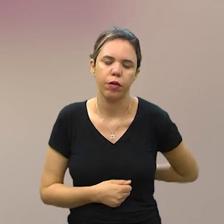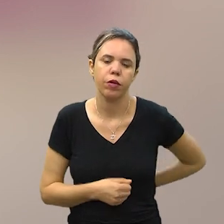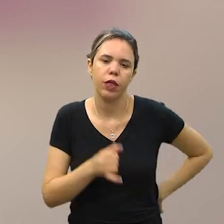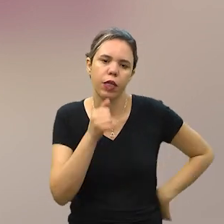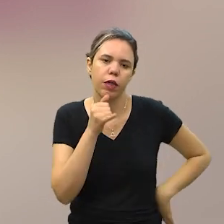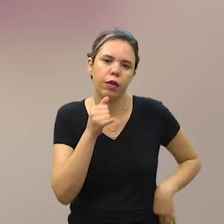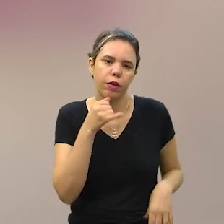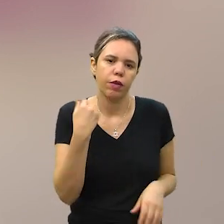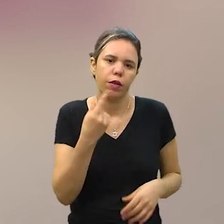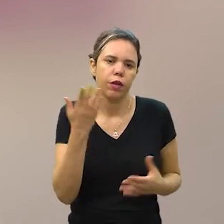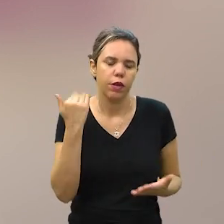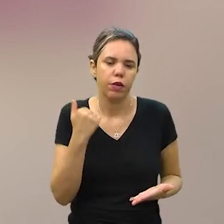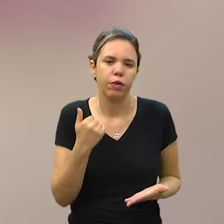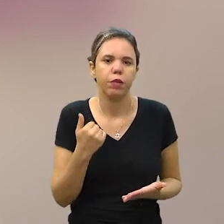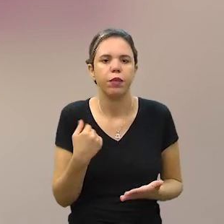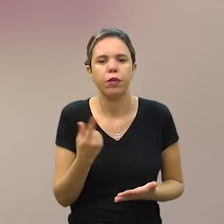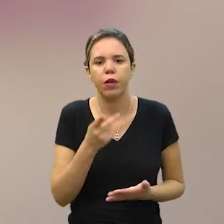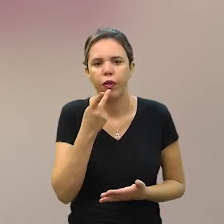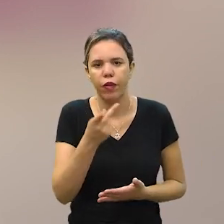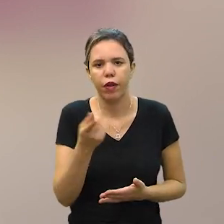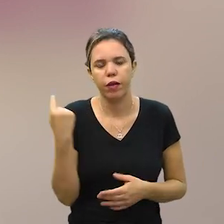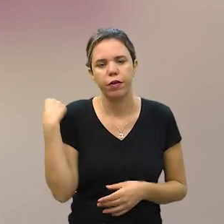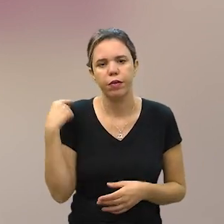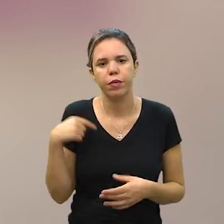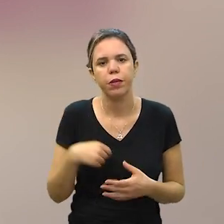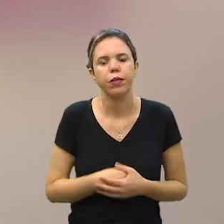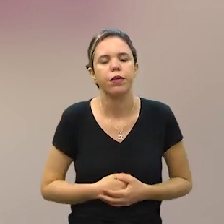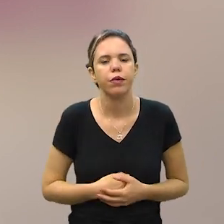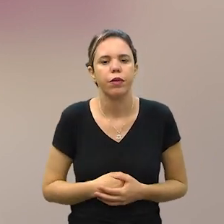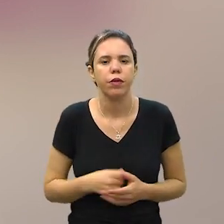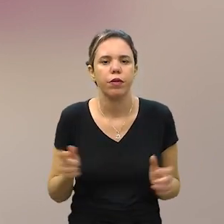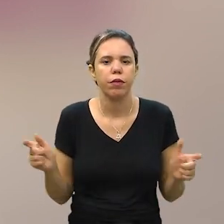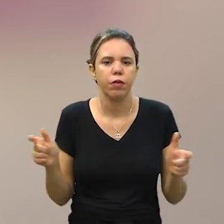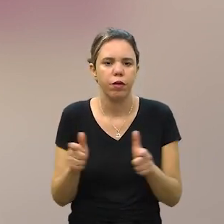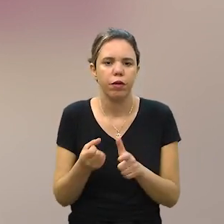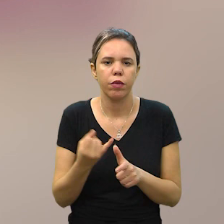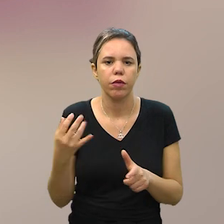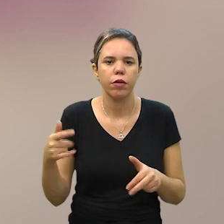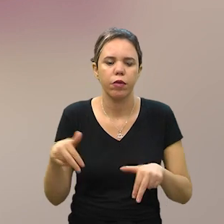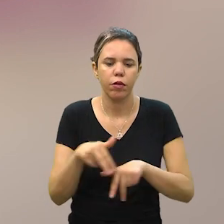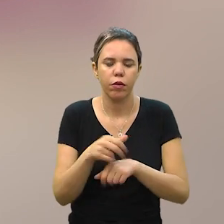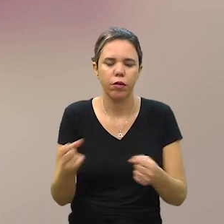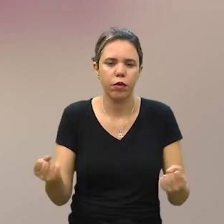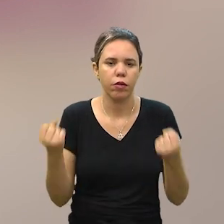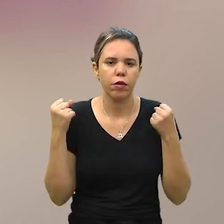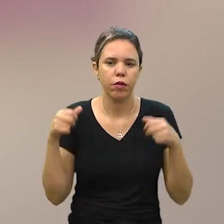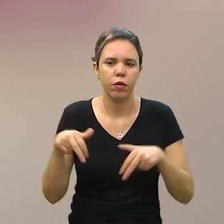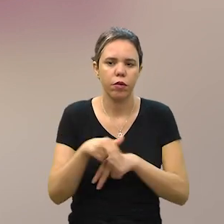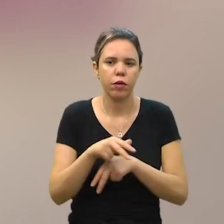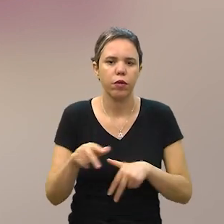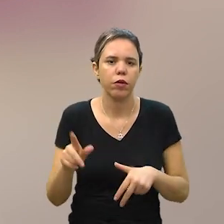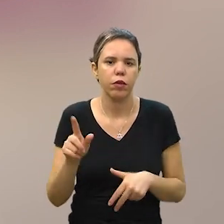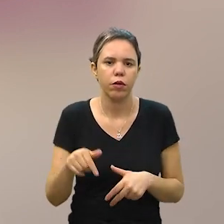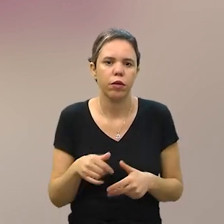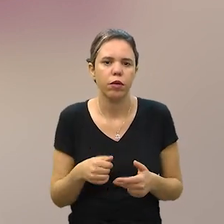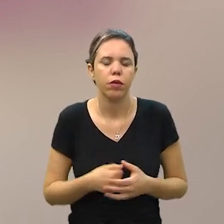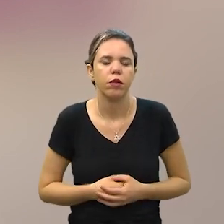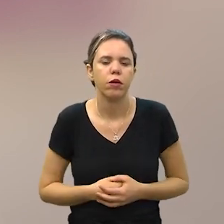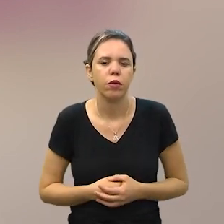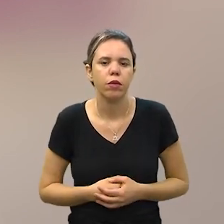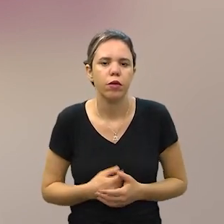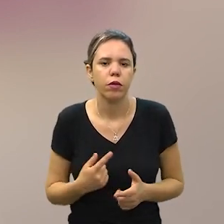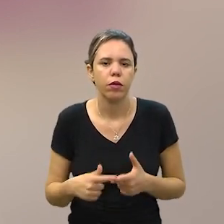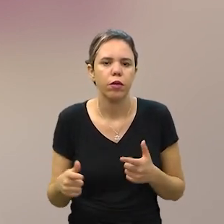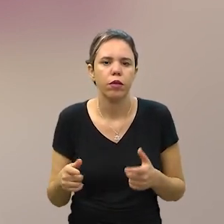do índice ali que nós já comentamos anteriormente, ter caído o índice de atividade física, ele é um